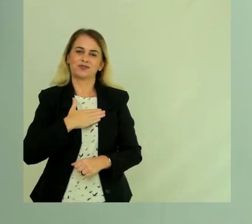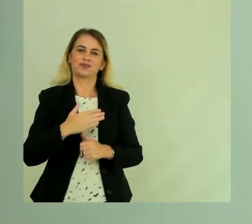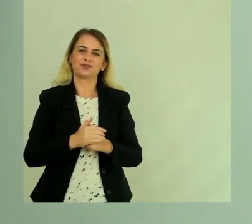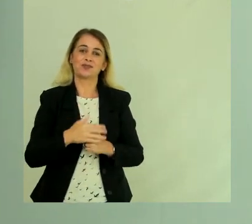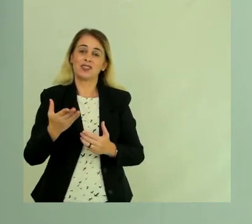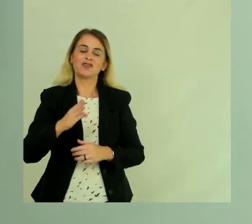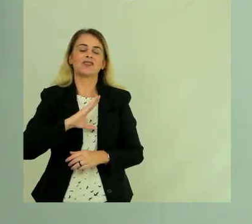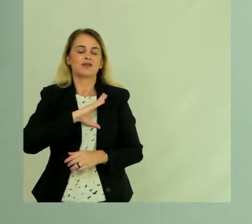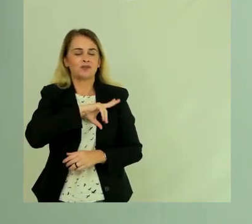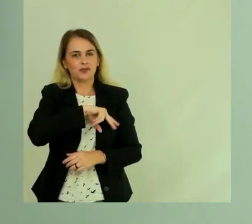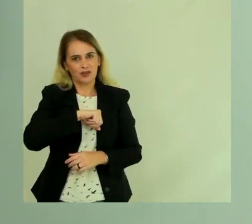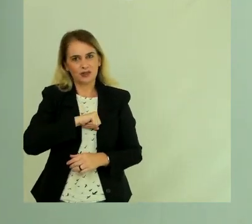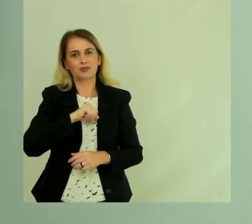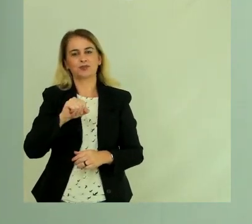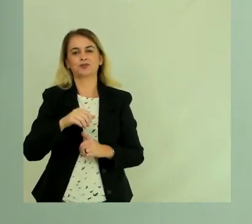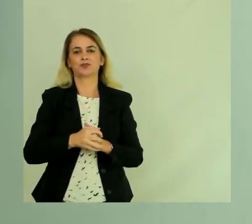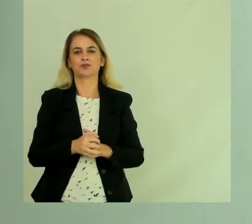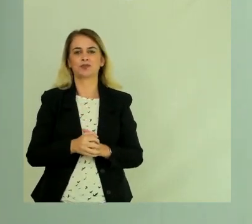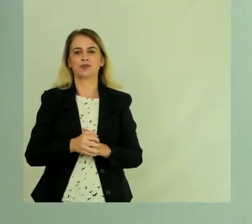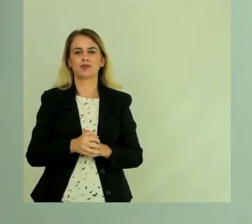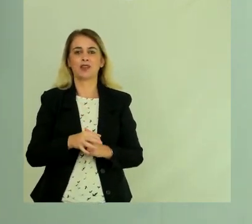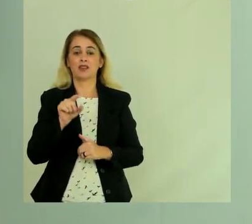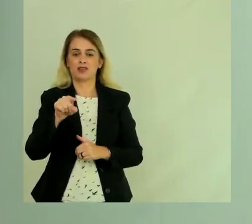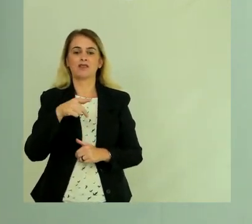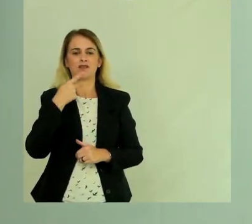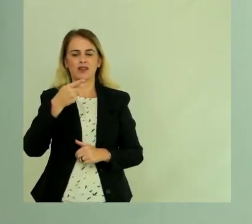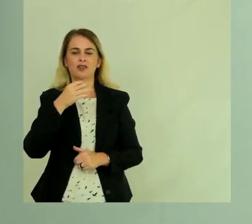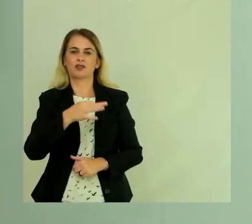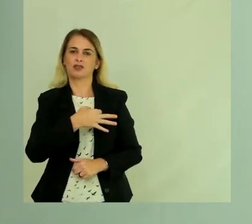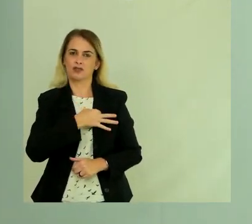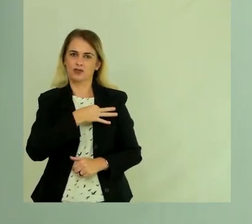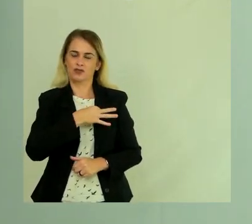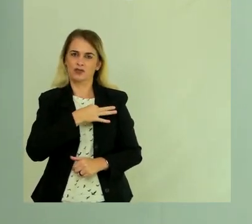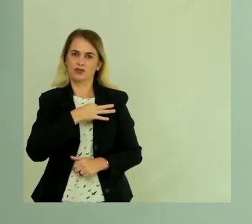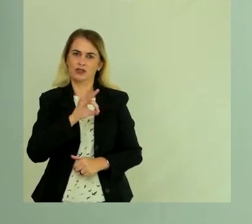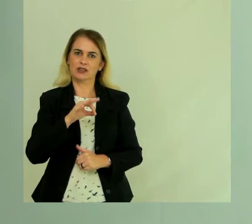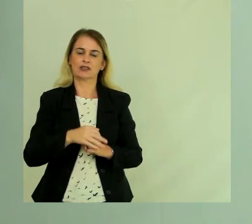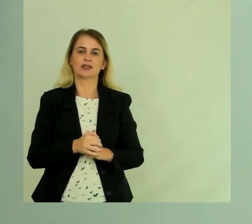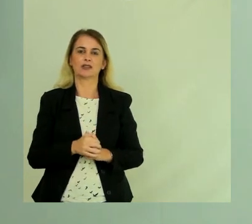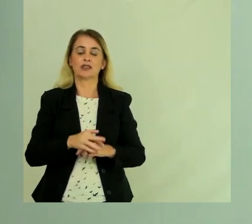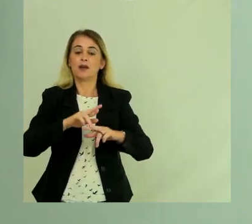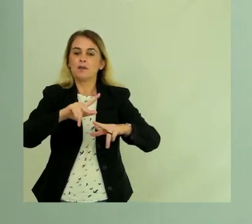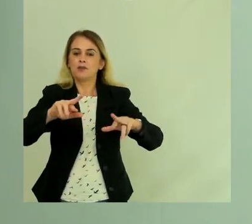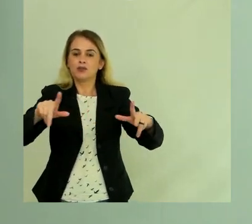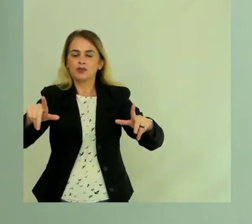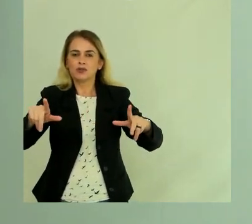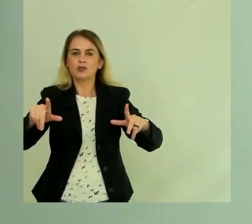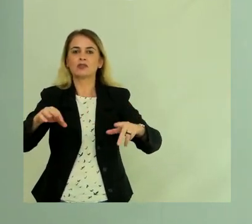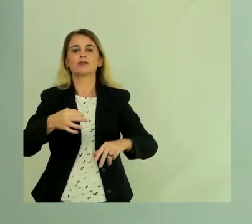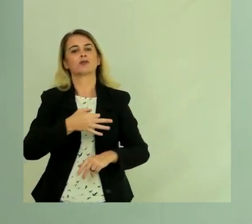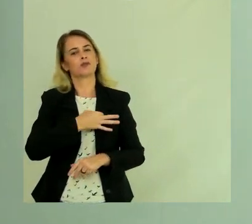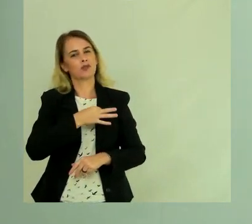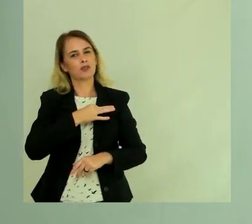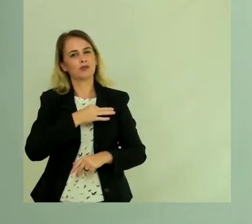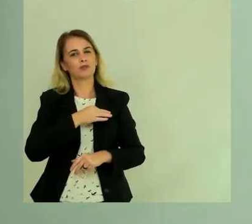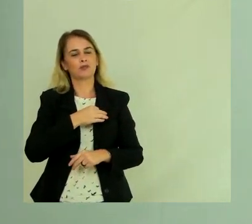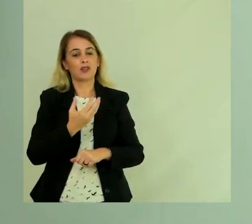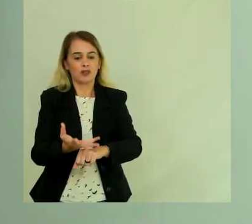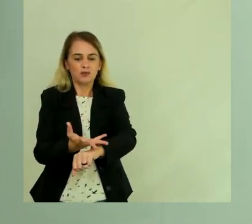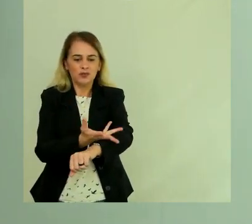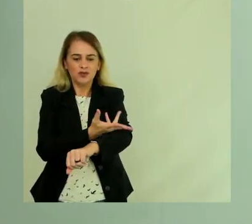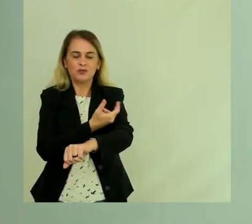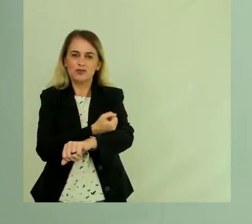isso por amor, né? Igual você falou do voluntariado, muitas coisas que a gente faz é por emoção,